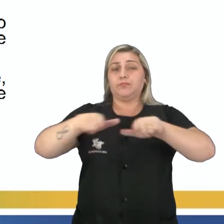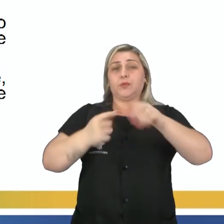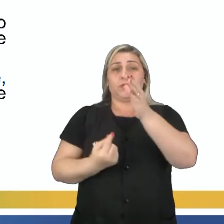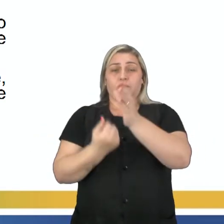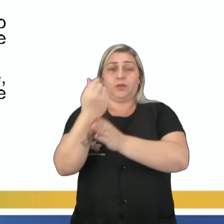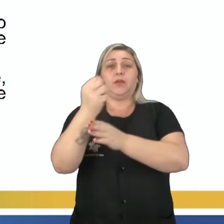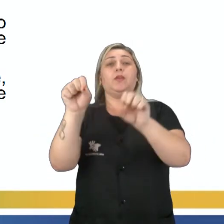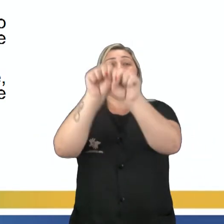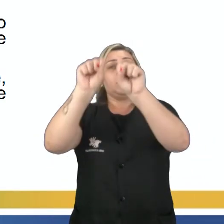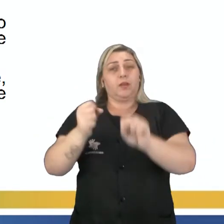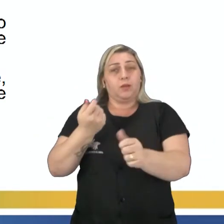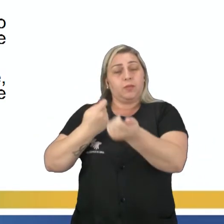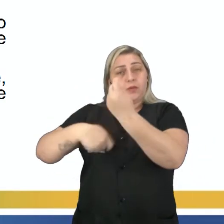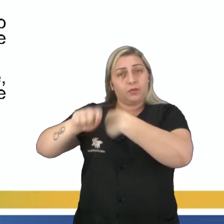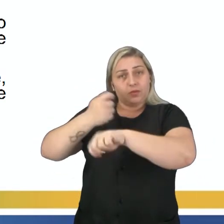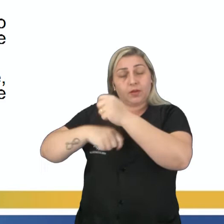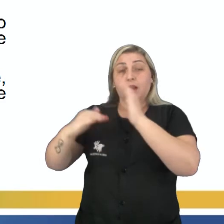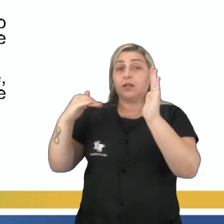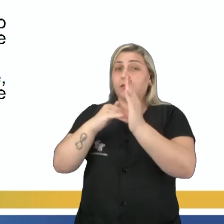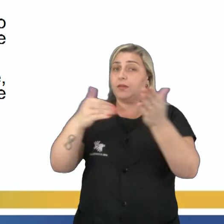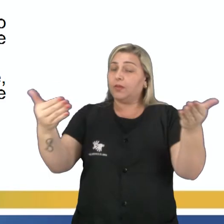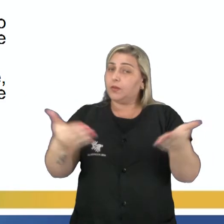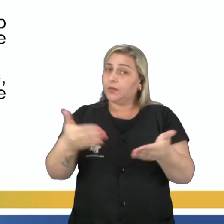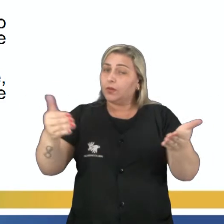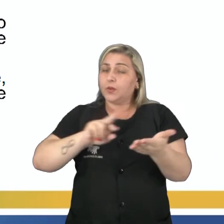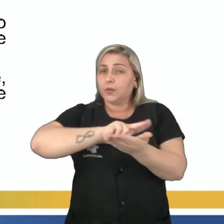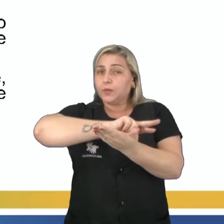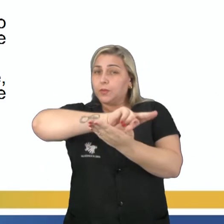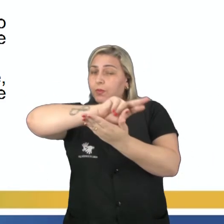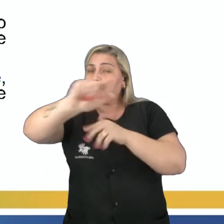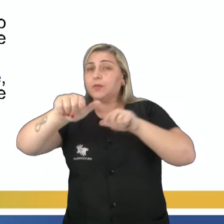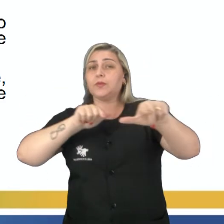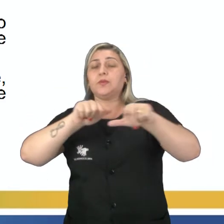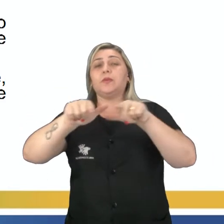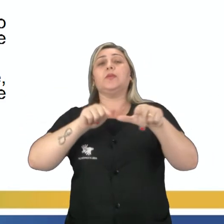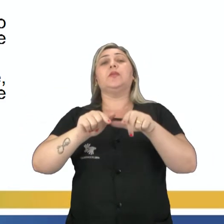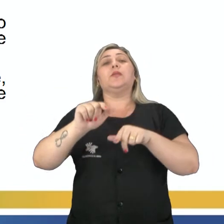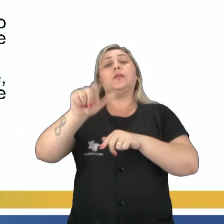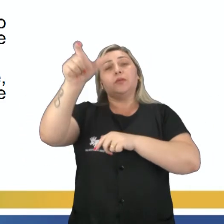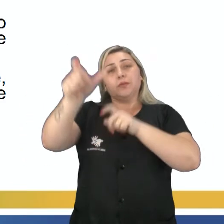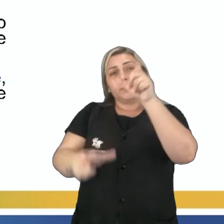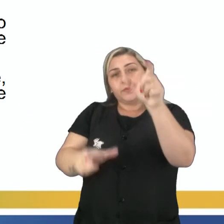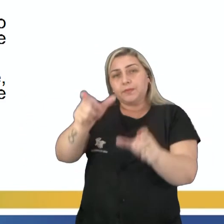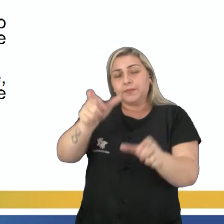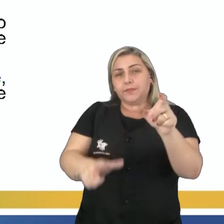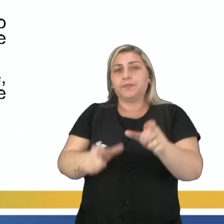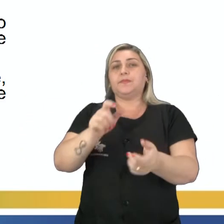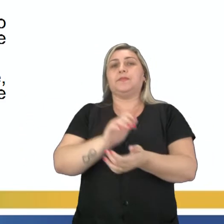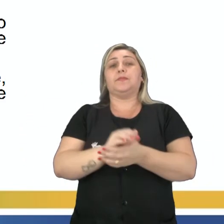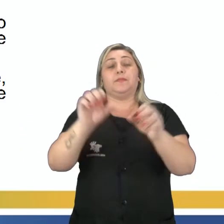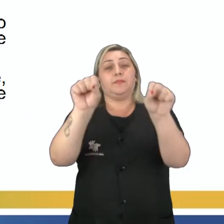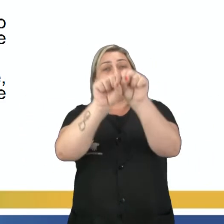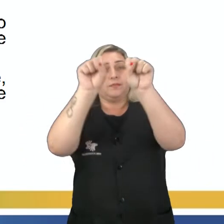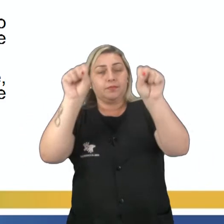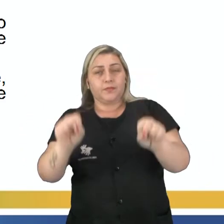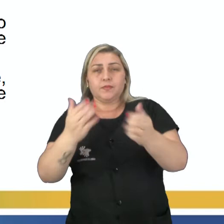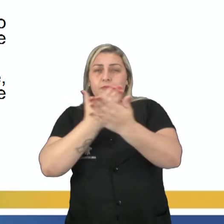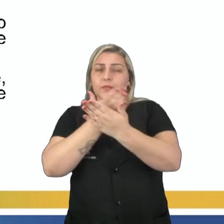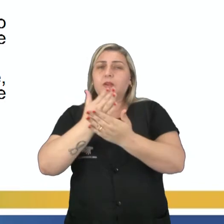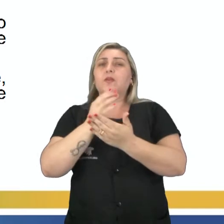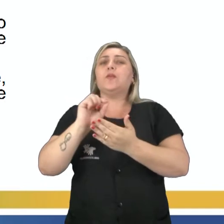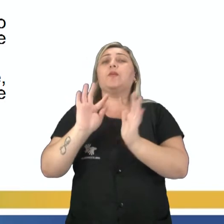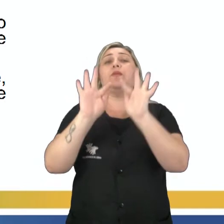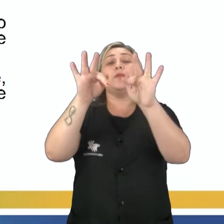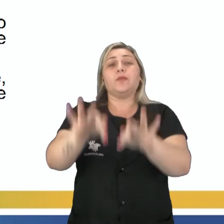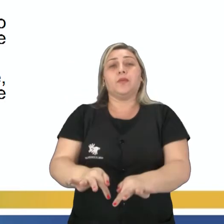sistema econômico que gera, até hoje, inúmeras formas e meios de trabalho para o ser humano. Esse sistema se iniciou